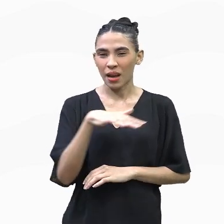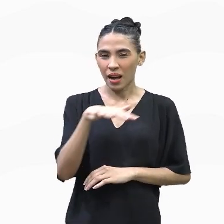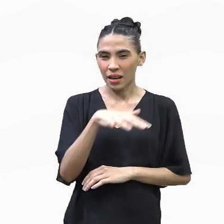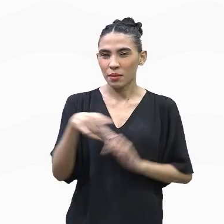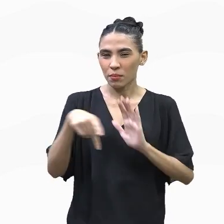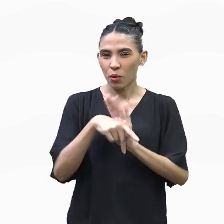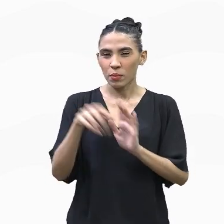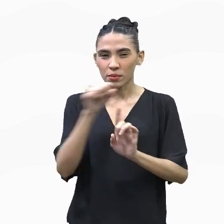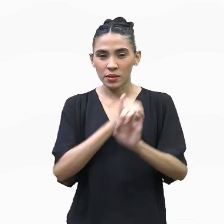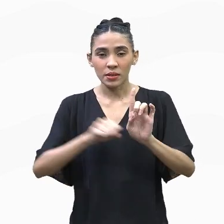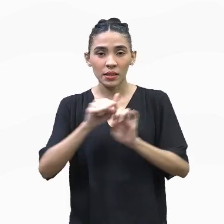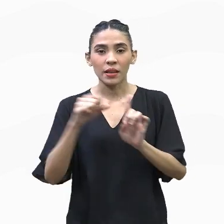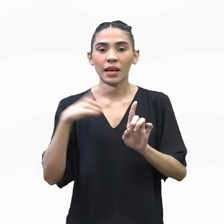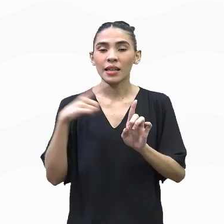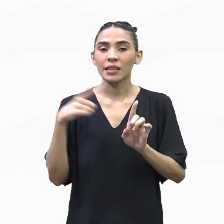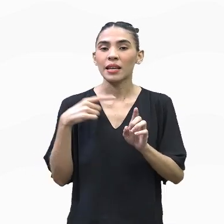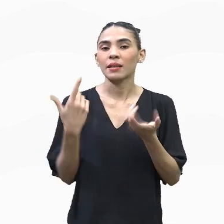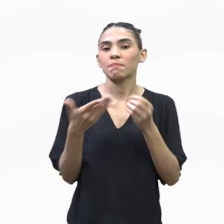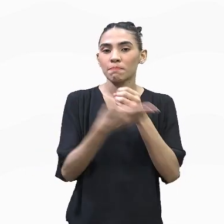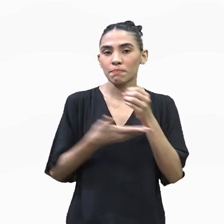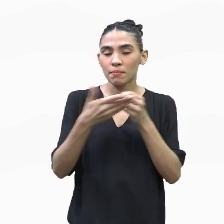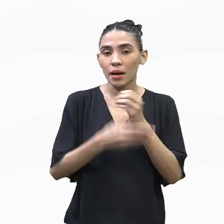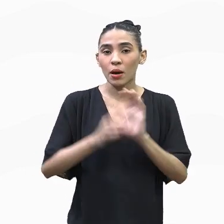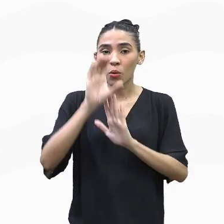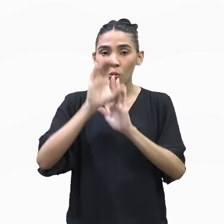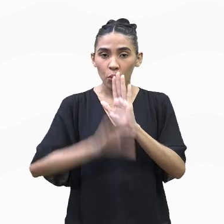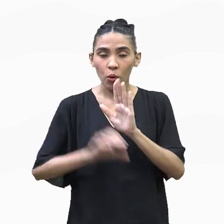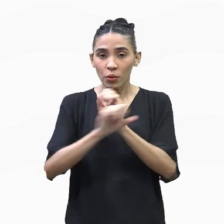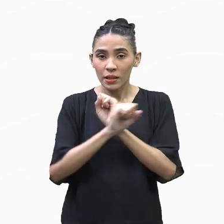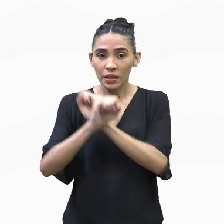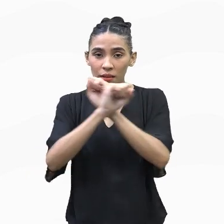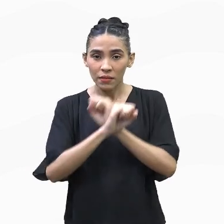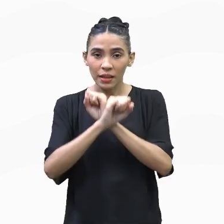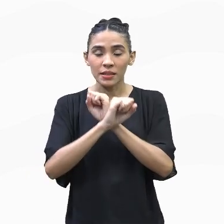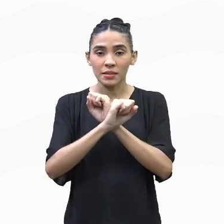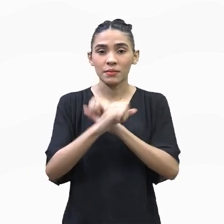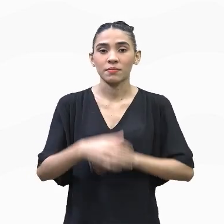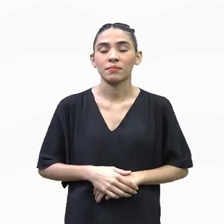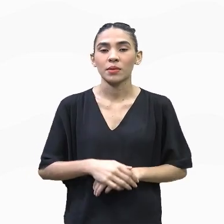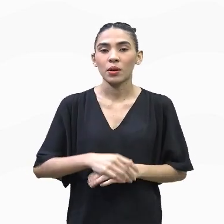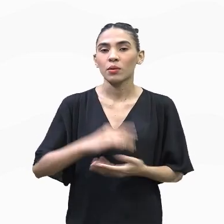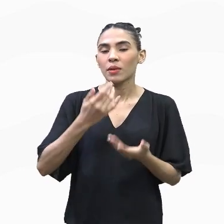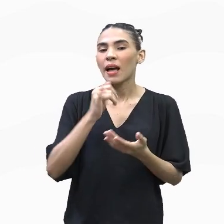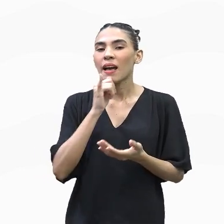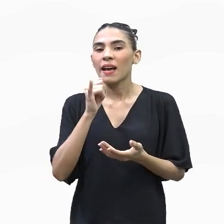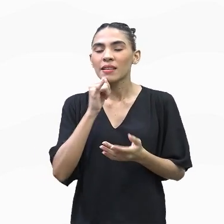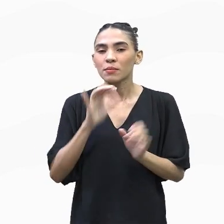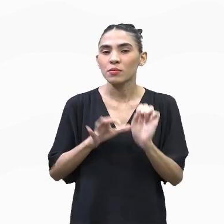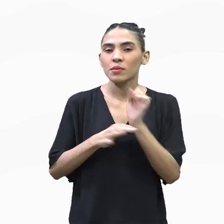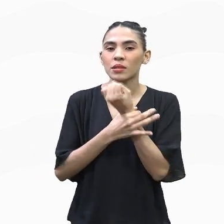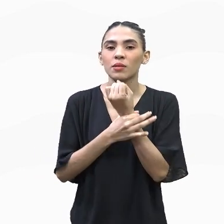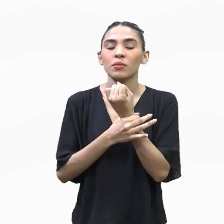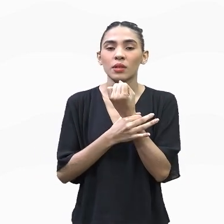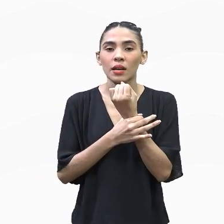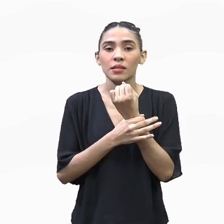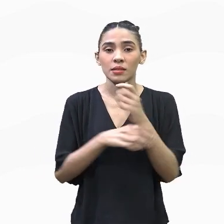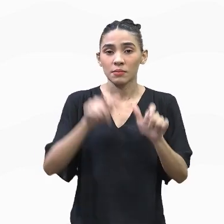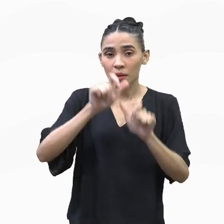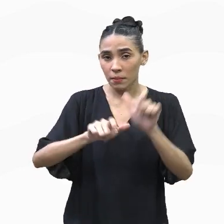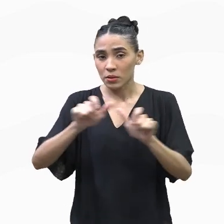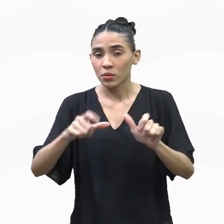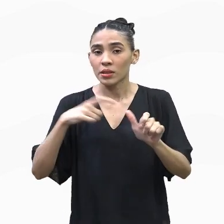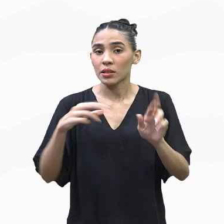Tem como base o Código de Defesa do Consumidor, para a certificação de que as partes em